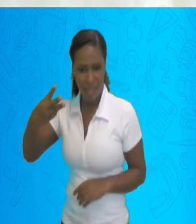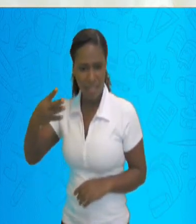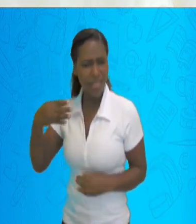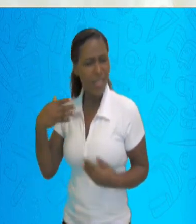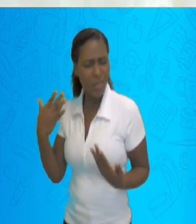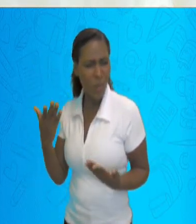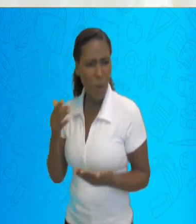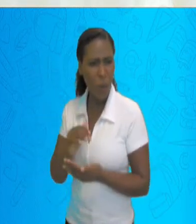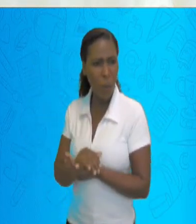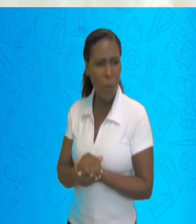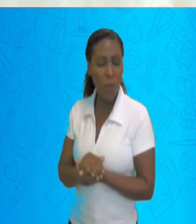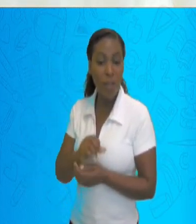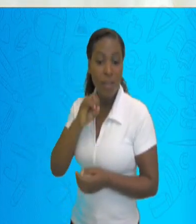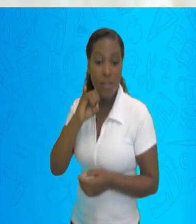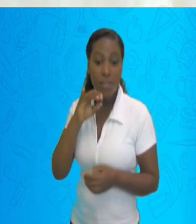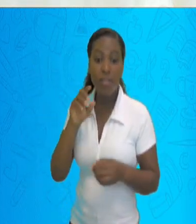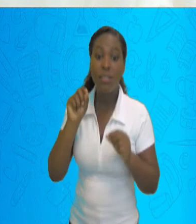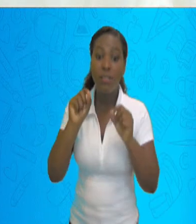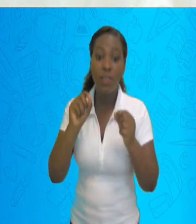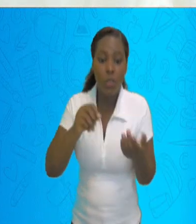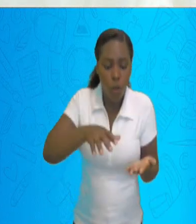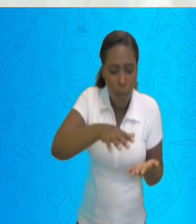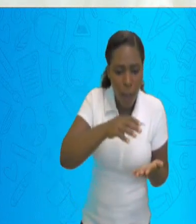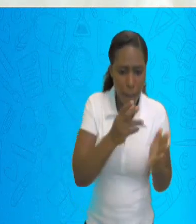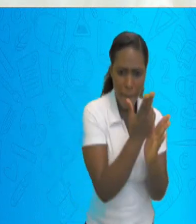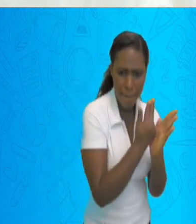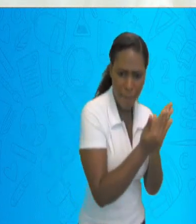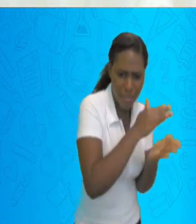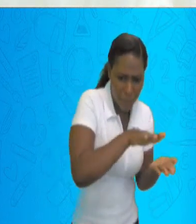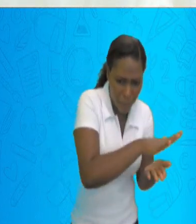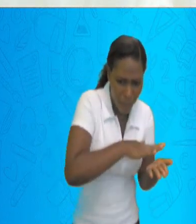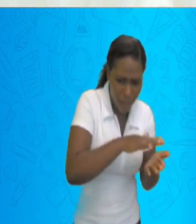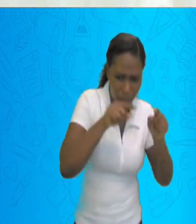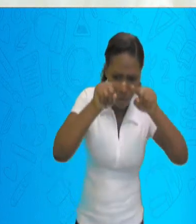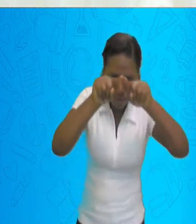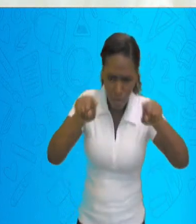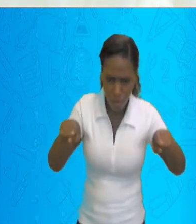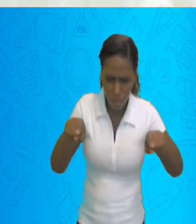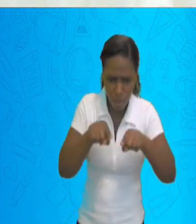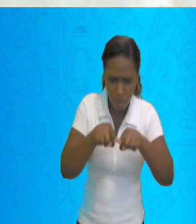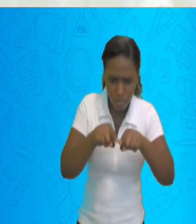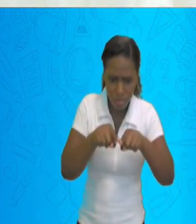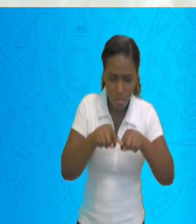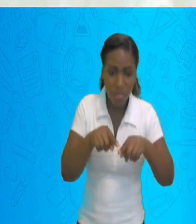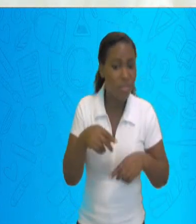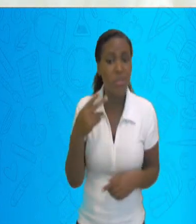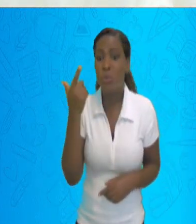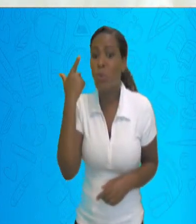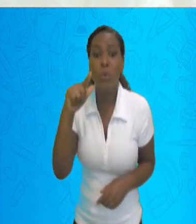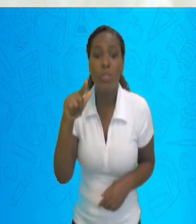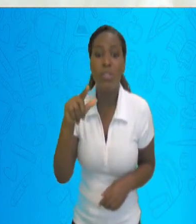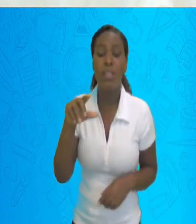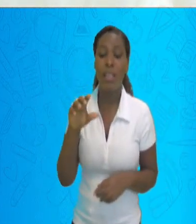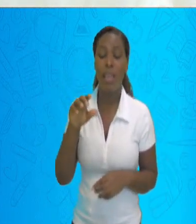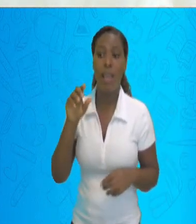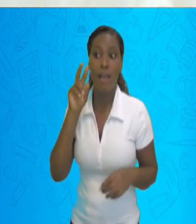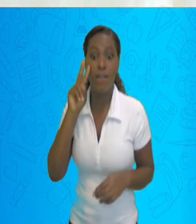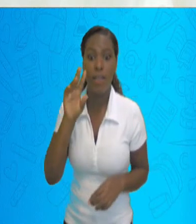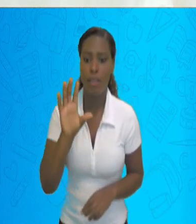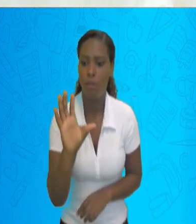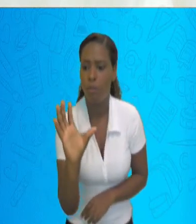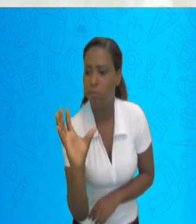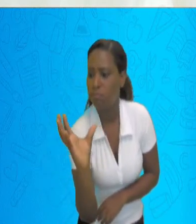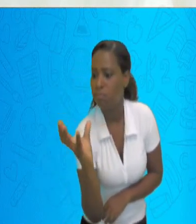forma tridimensional, na forma tridimensional. Aqui eu já consigo, se eu pegar e girar, eu consigo visualizar todos os lados.